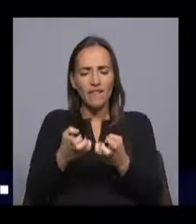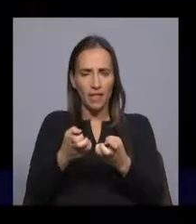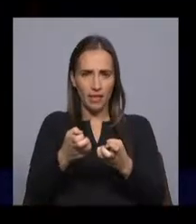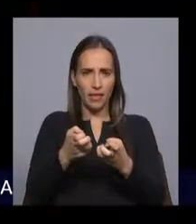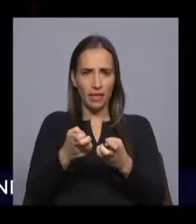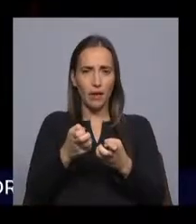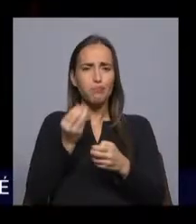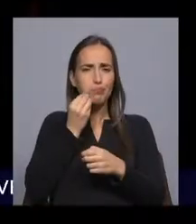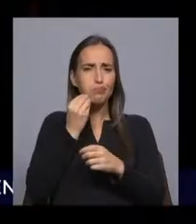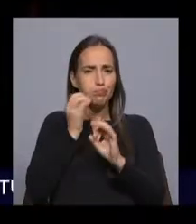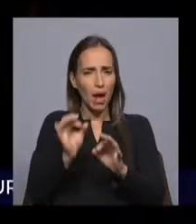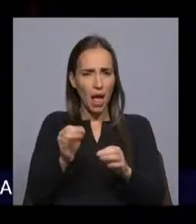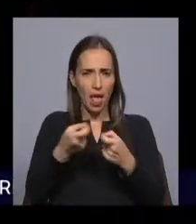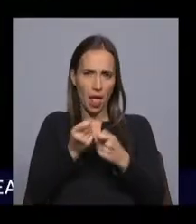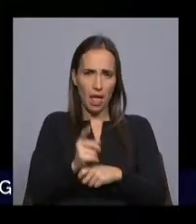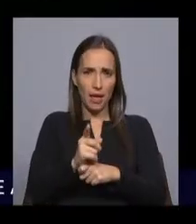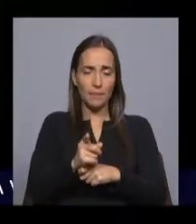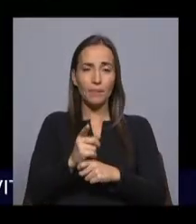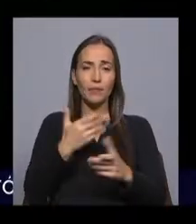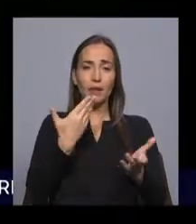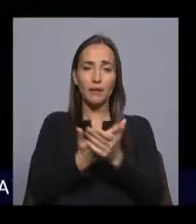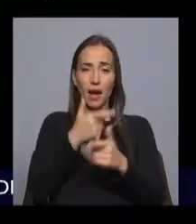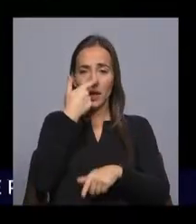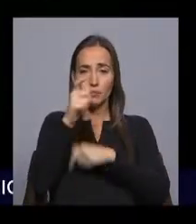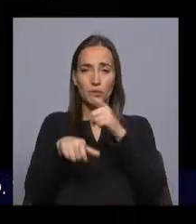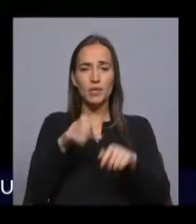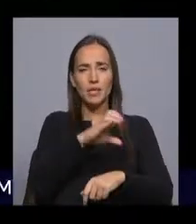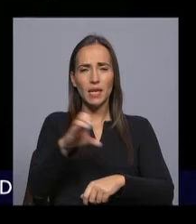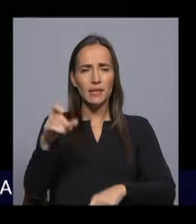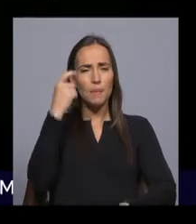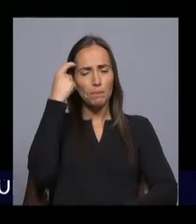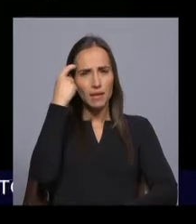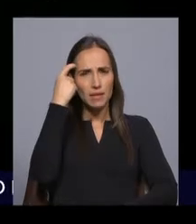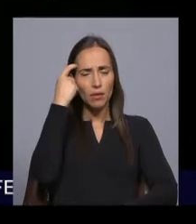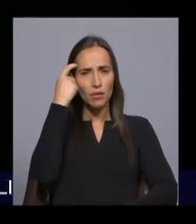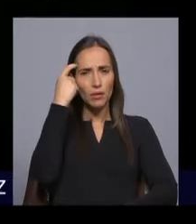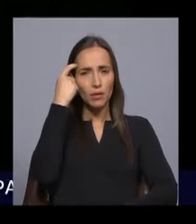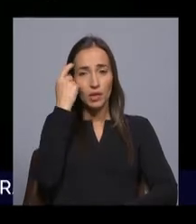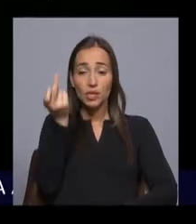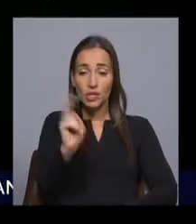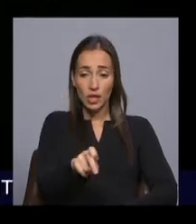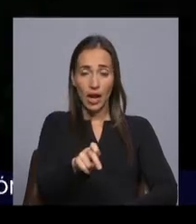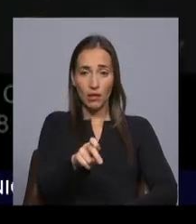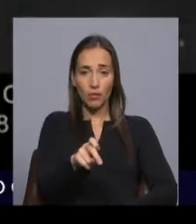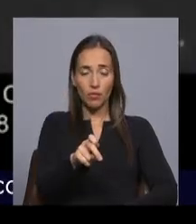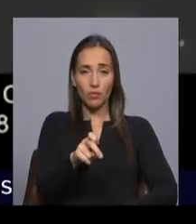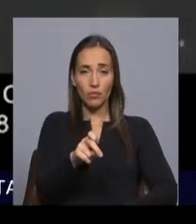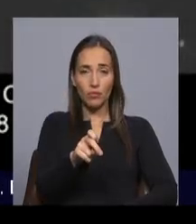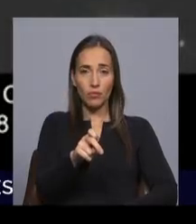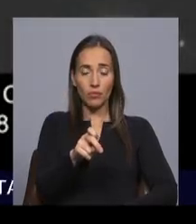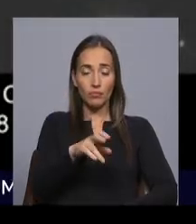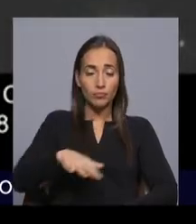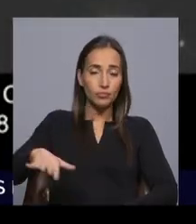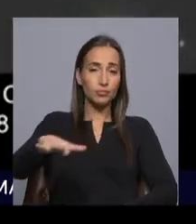tão característica que faz com que os cientistas pensem que elas chegaram aqui ao nosso bairro galáctico,